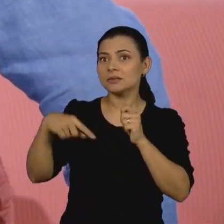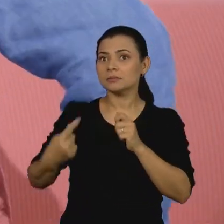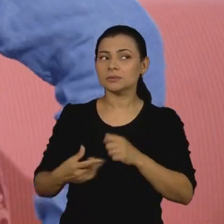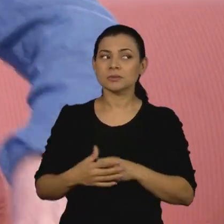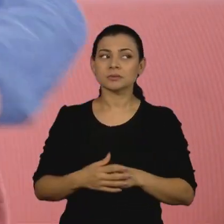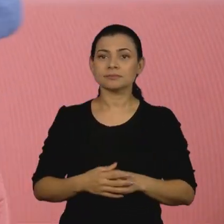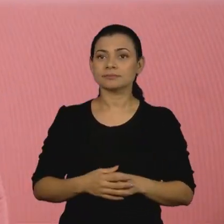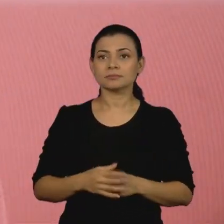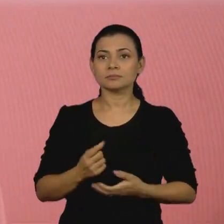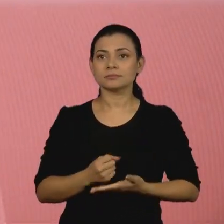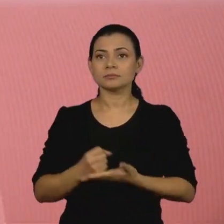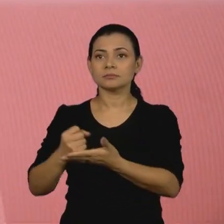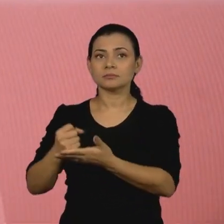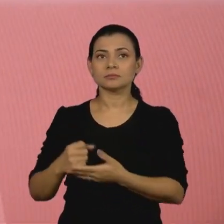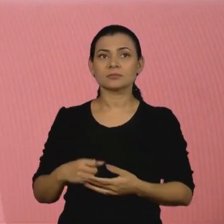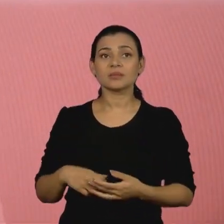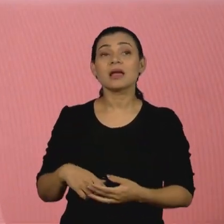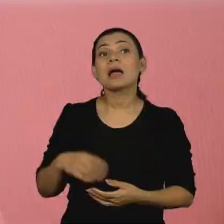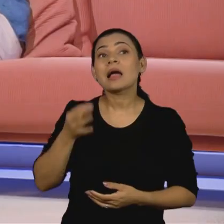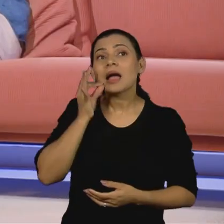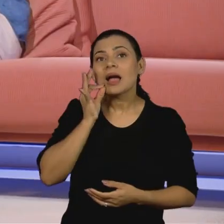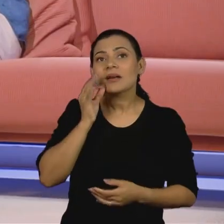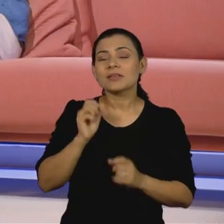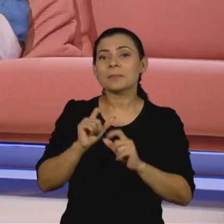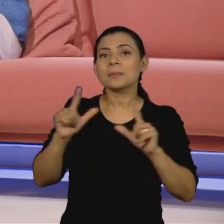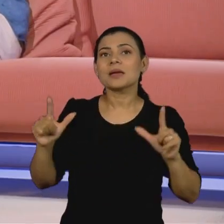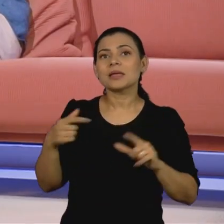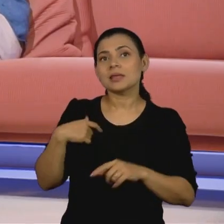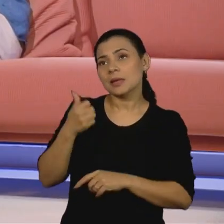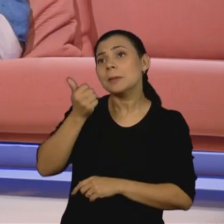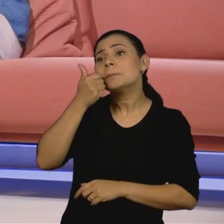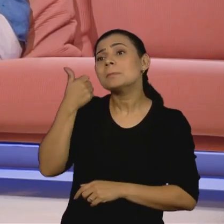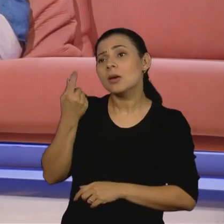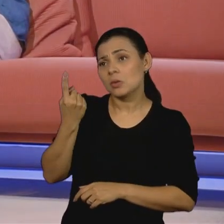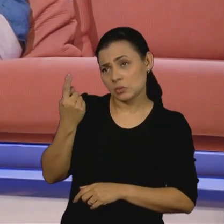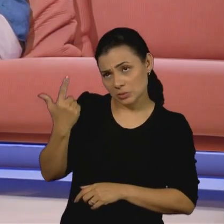Mas depois tem uma hora no café da manhã que você pede mais um pãozinho.